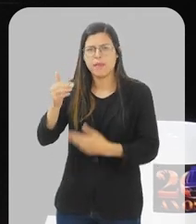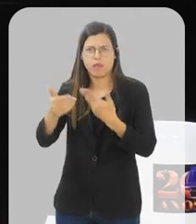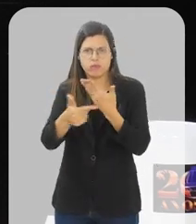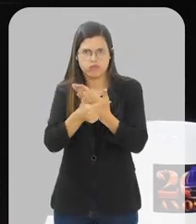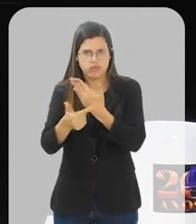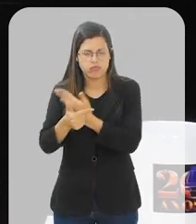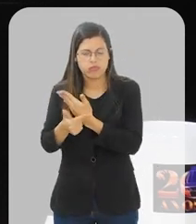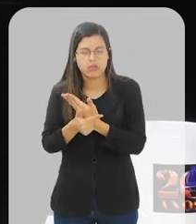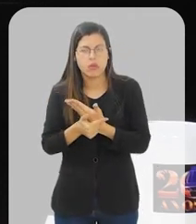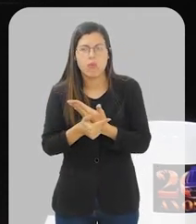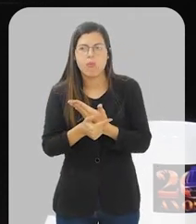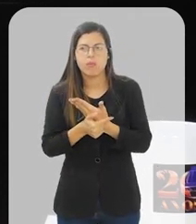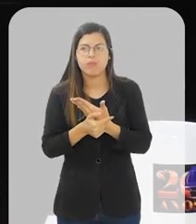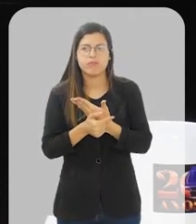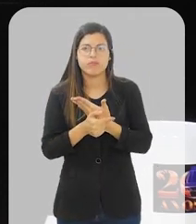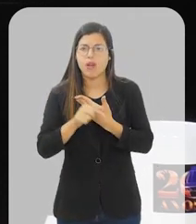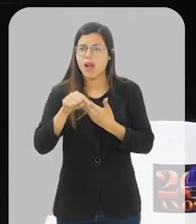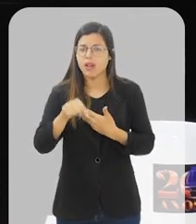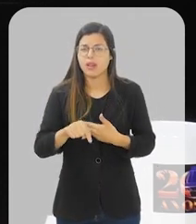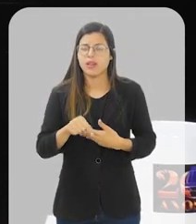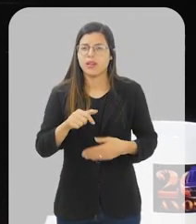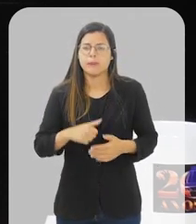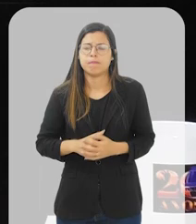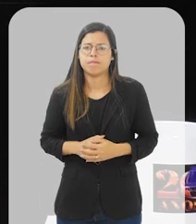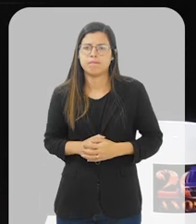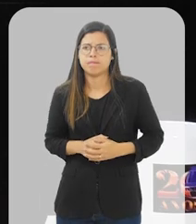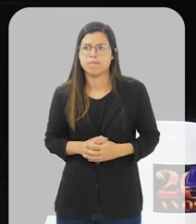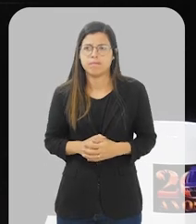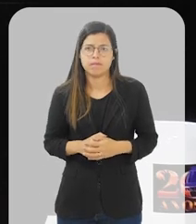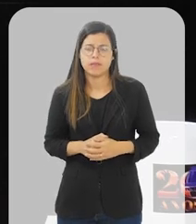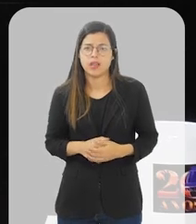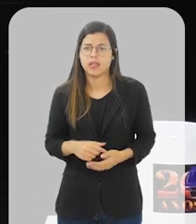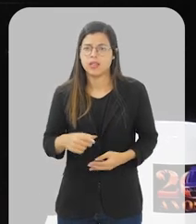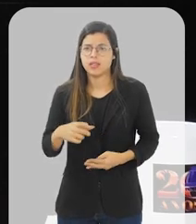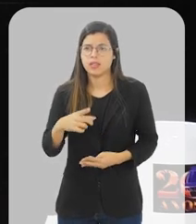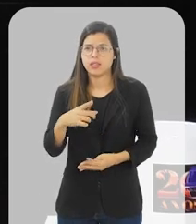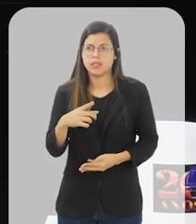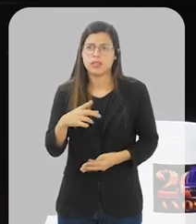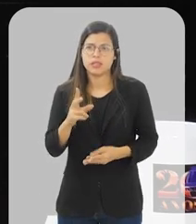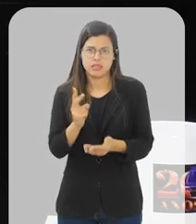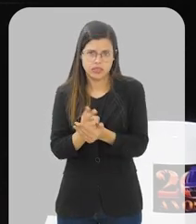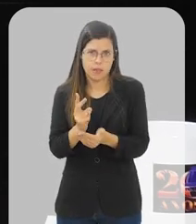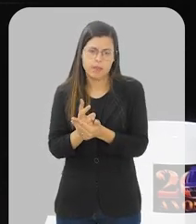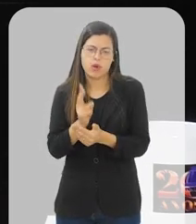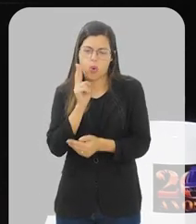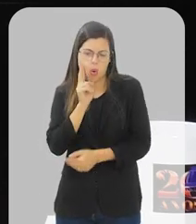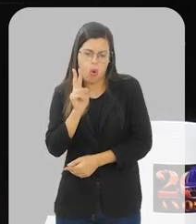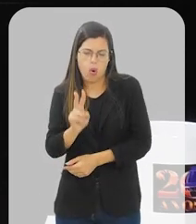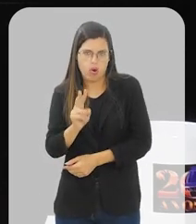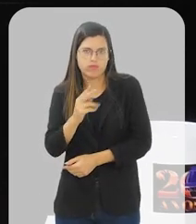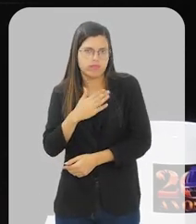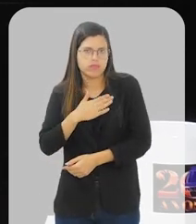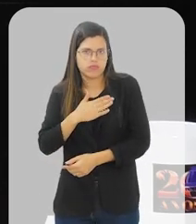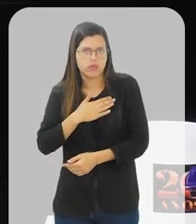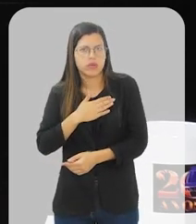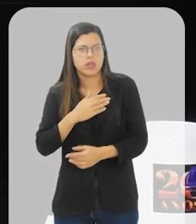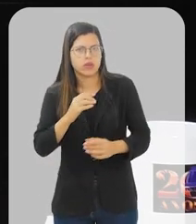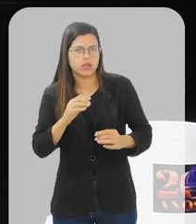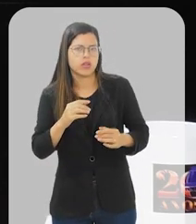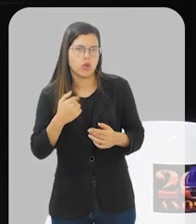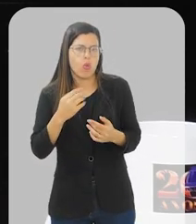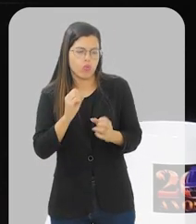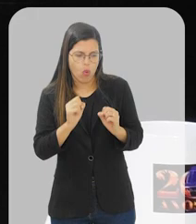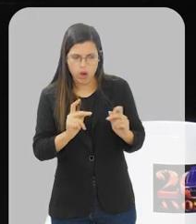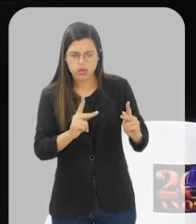fazer. E ali, claro que eles sempre olham para mim, eu dou o ok